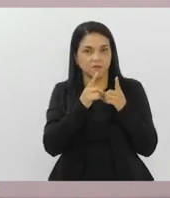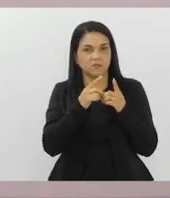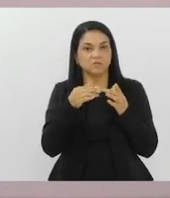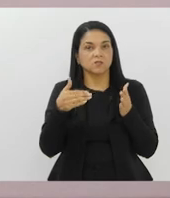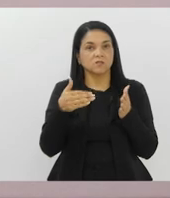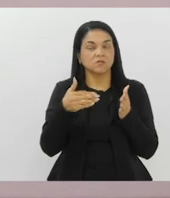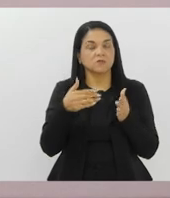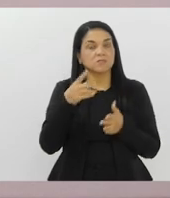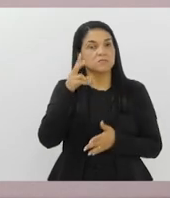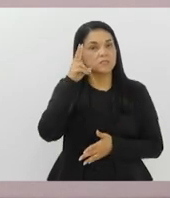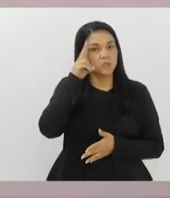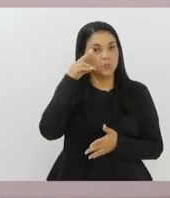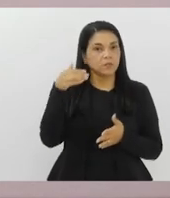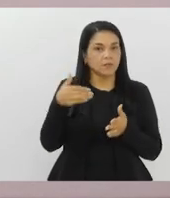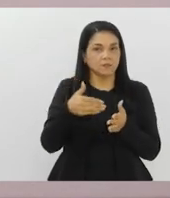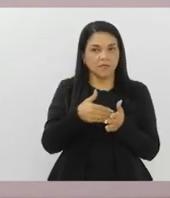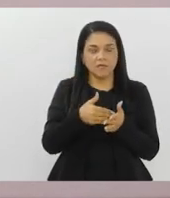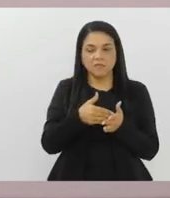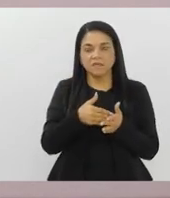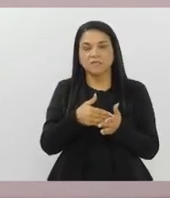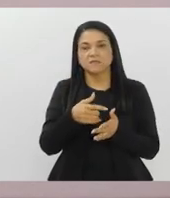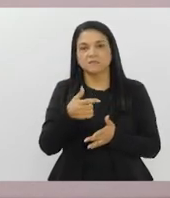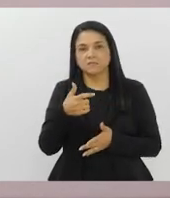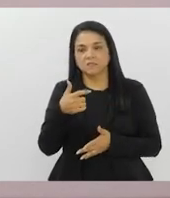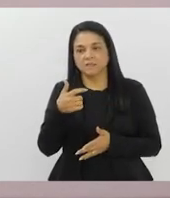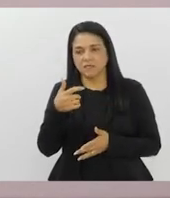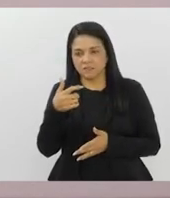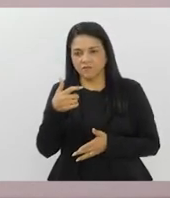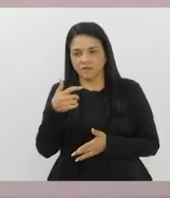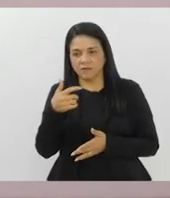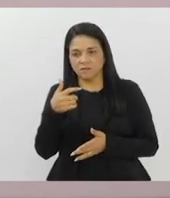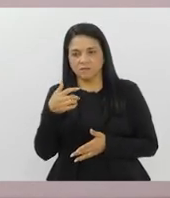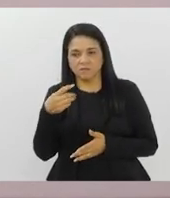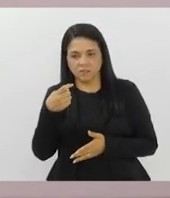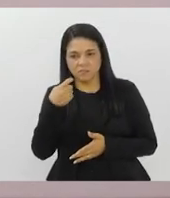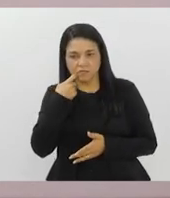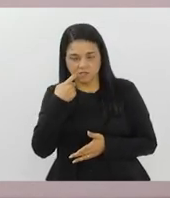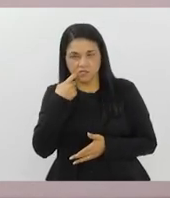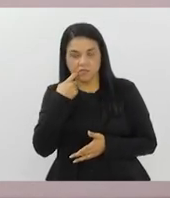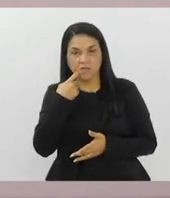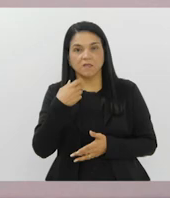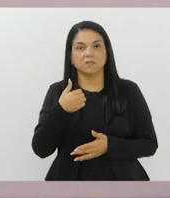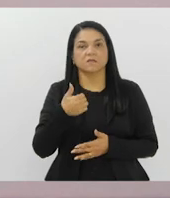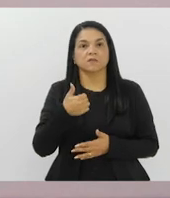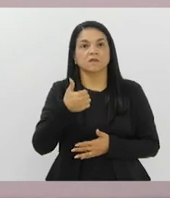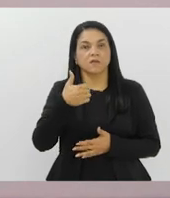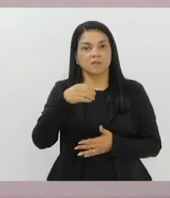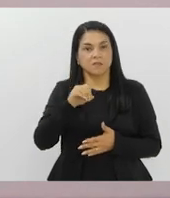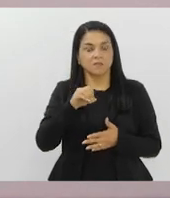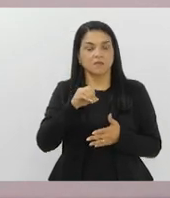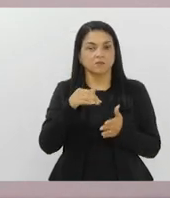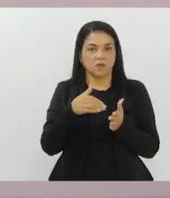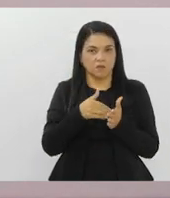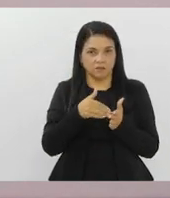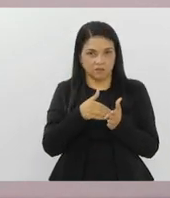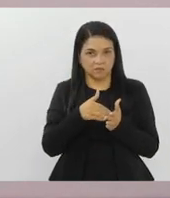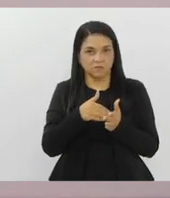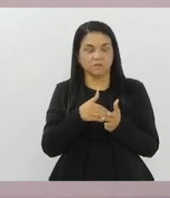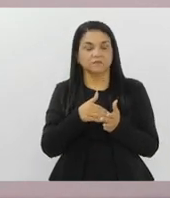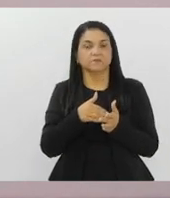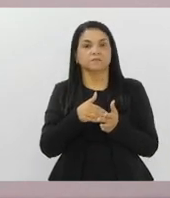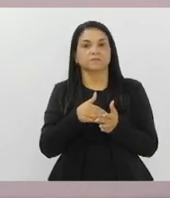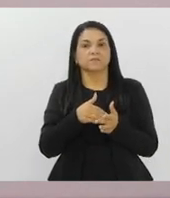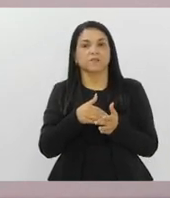segunda a sexta-feira, das 10 às 17 horas, é um 0800, então esse é um número que está disponível